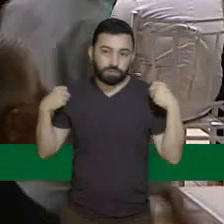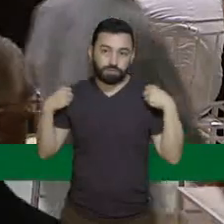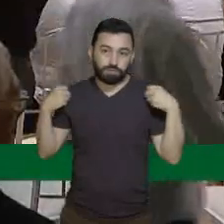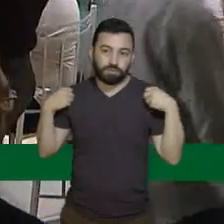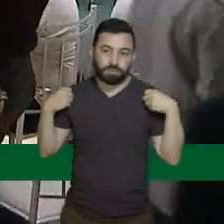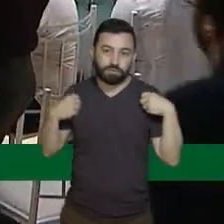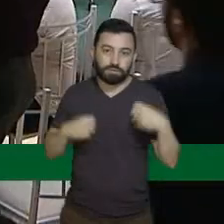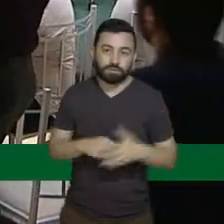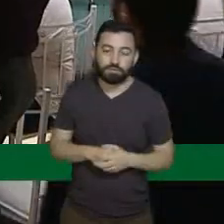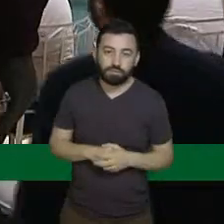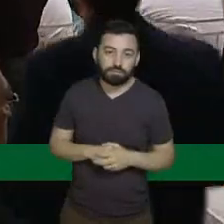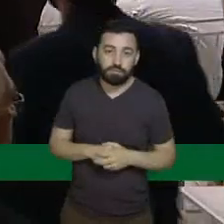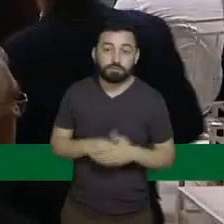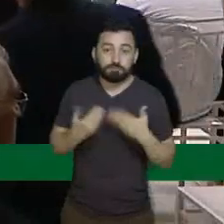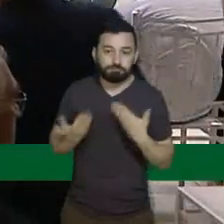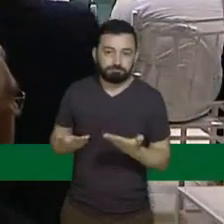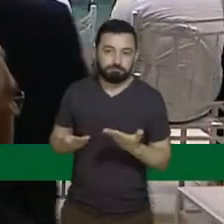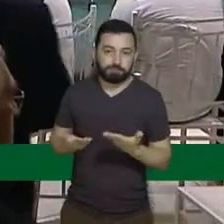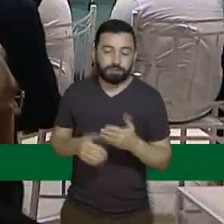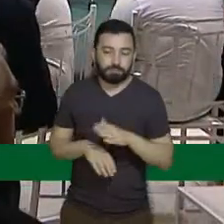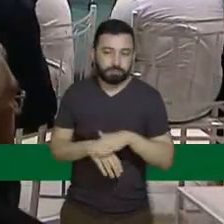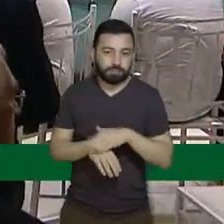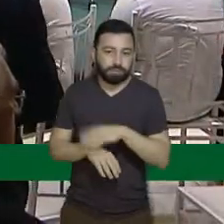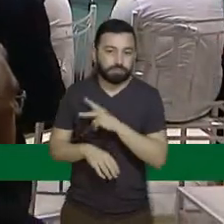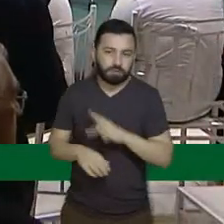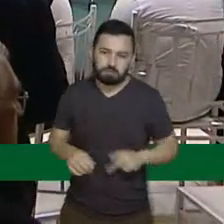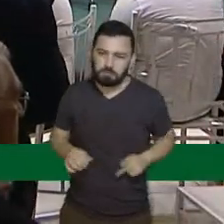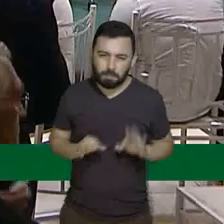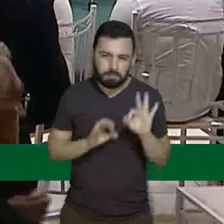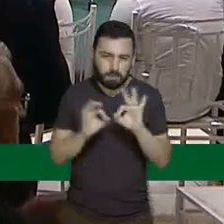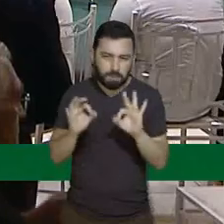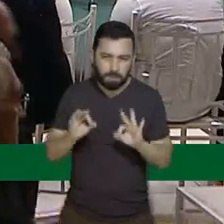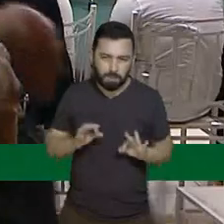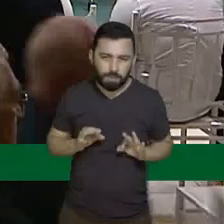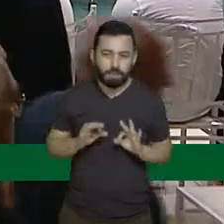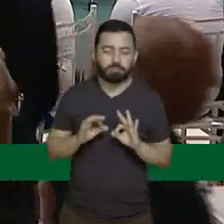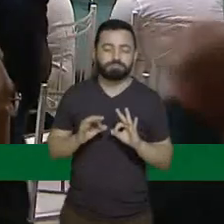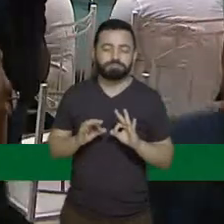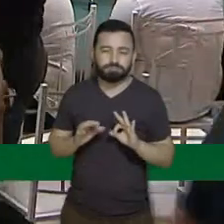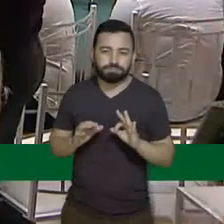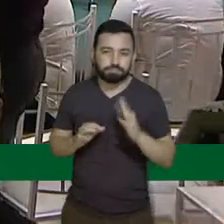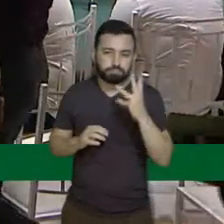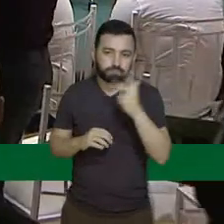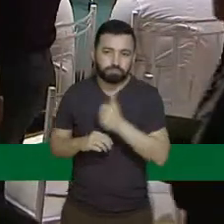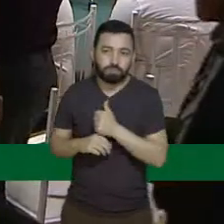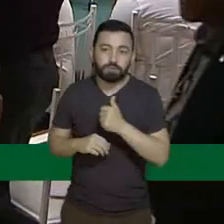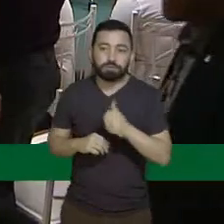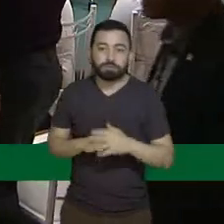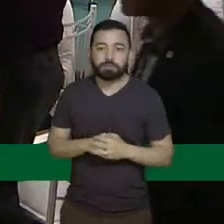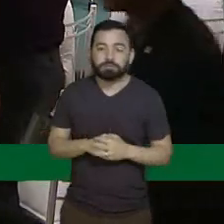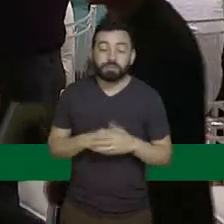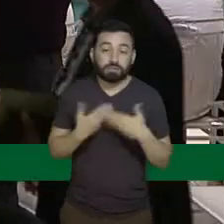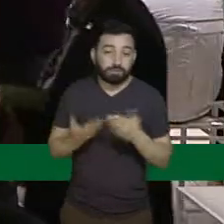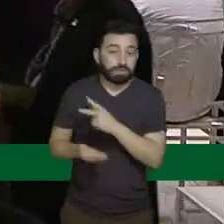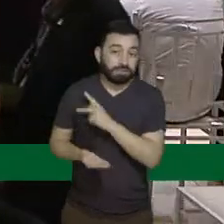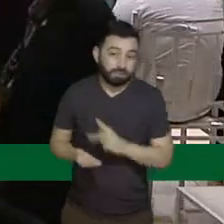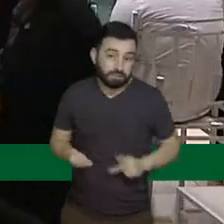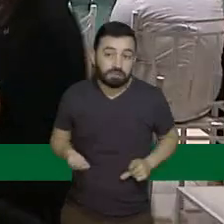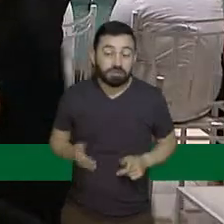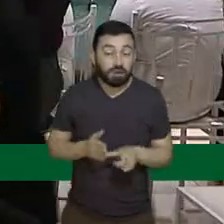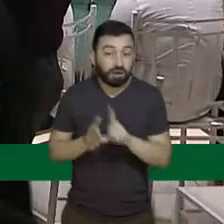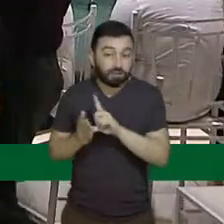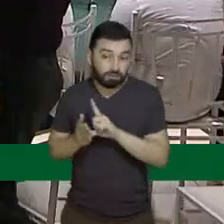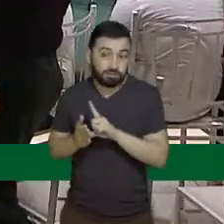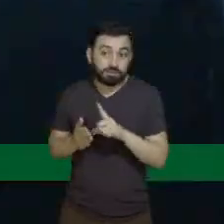pelo nosso presidente, toda ela personalizada. E segundo o presidente, isso foi cuidadosamente